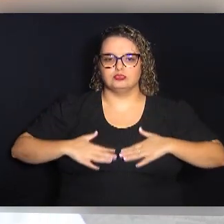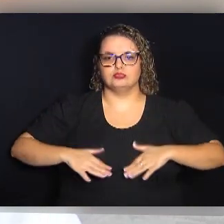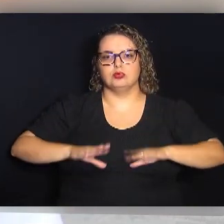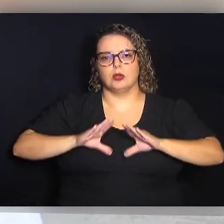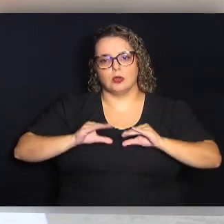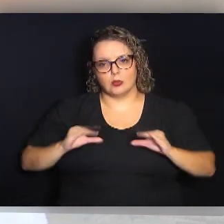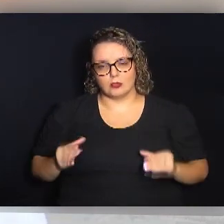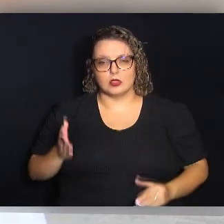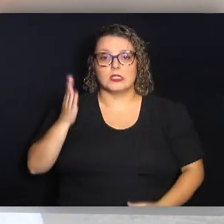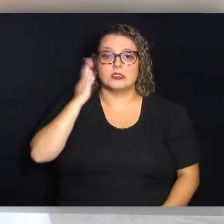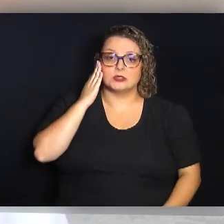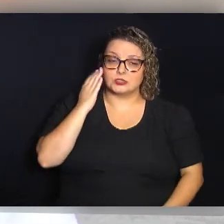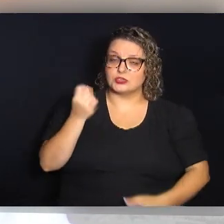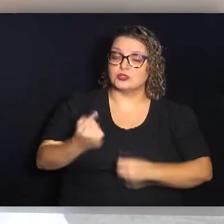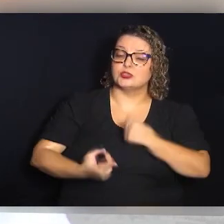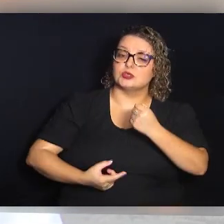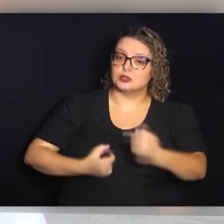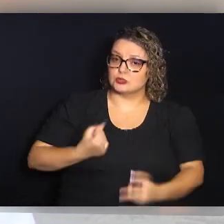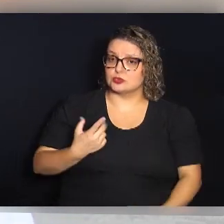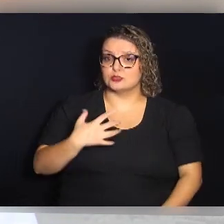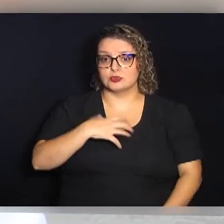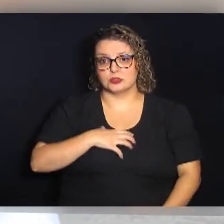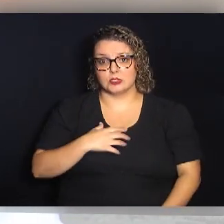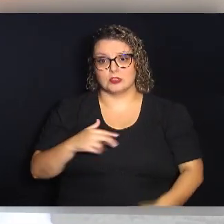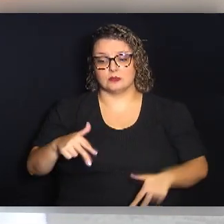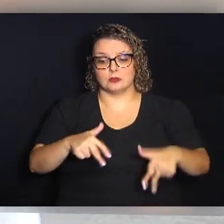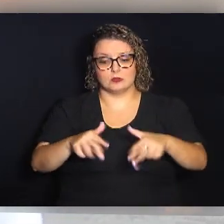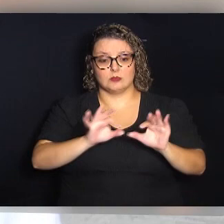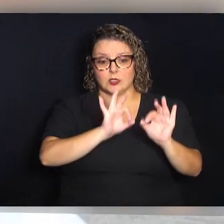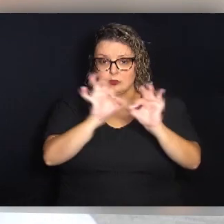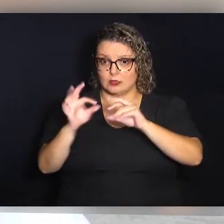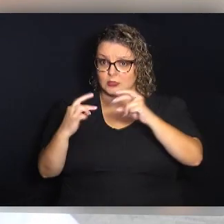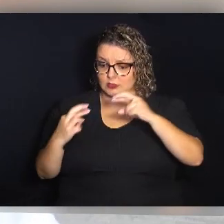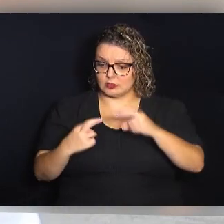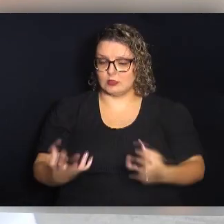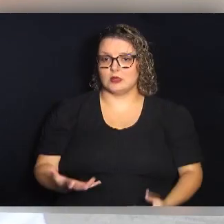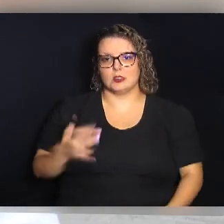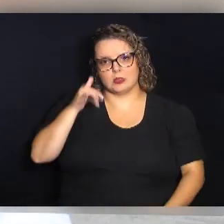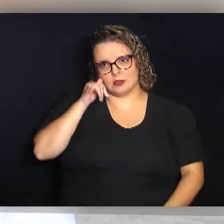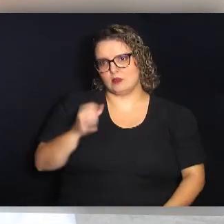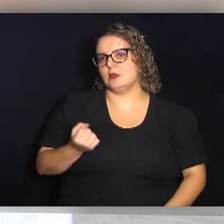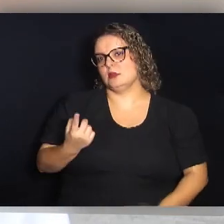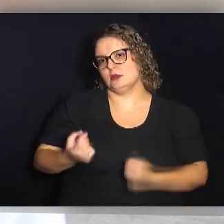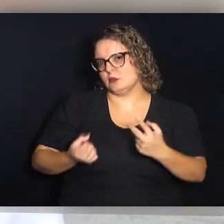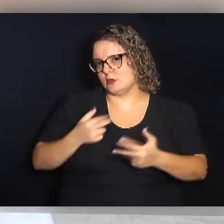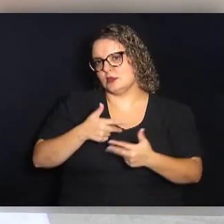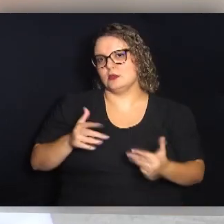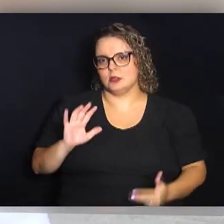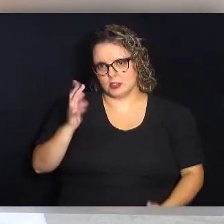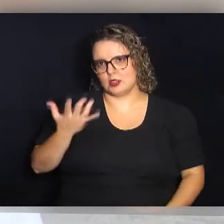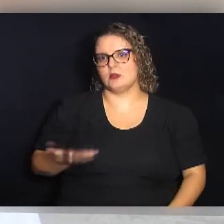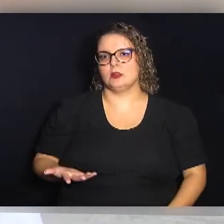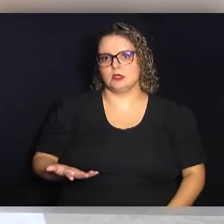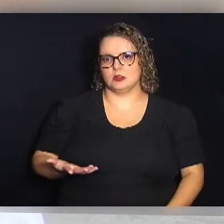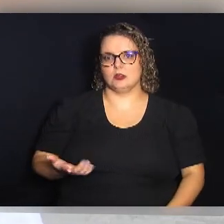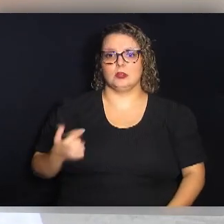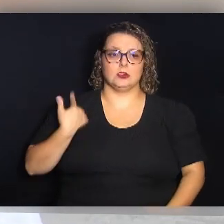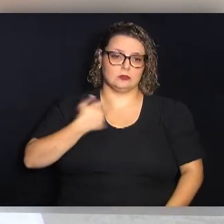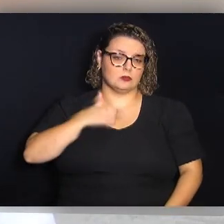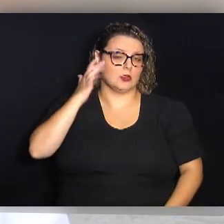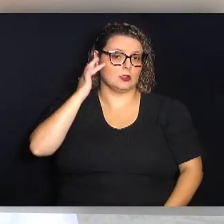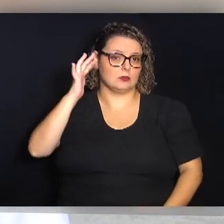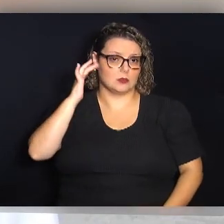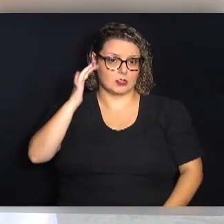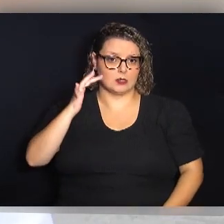conforto de saber que de alguma forma alguém está ali olhando por ela e evitando que aconteça alguma coisa né que a gente